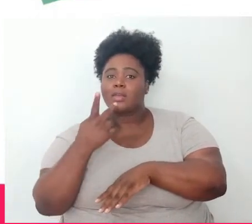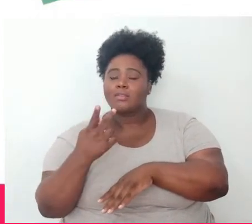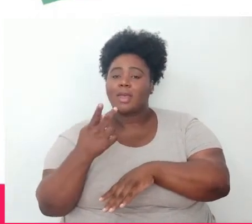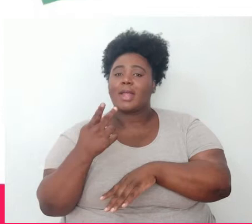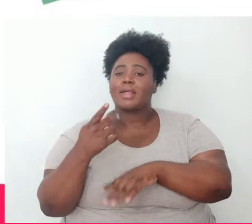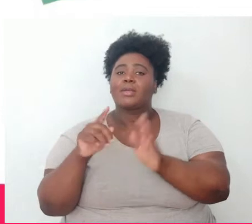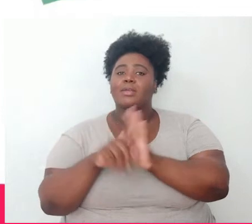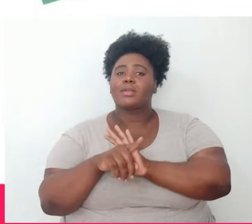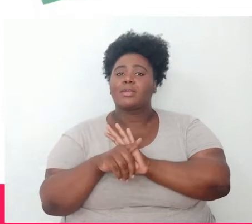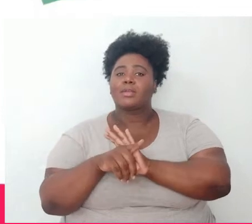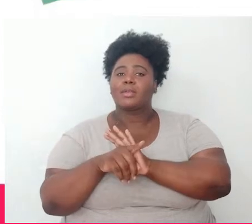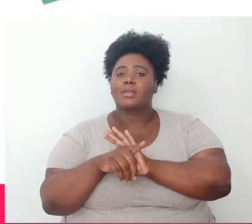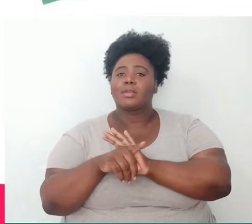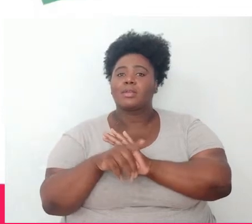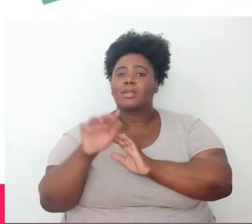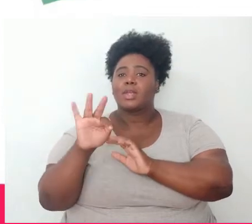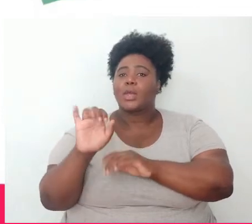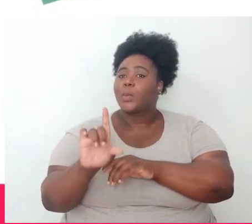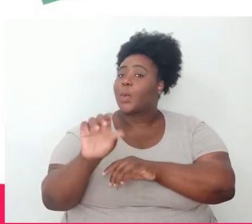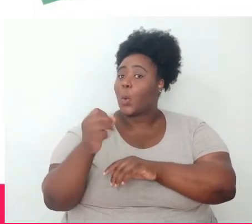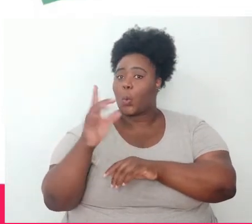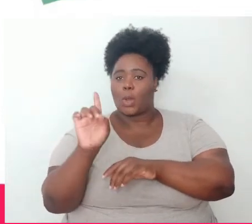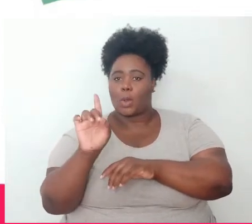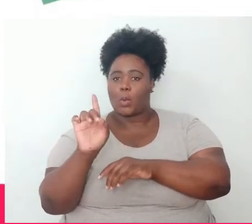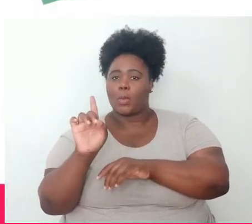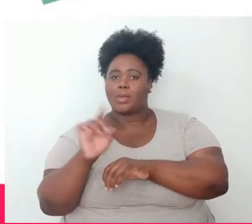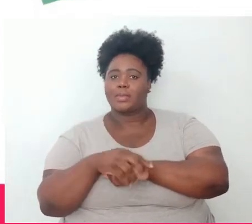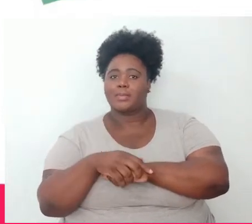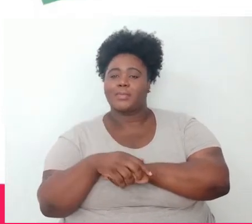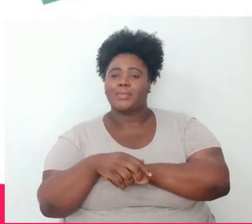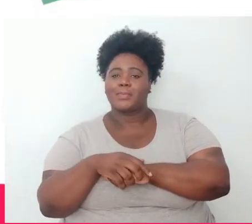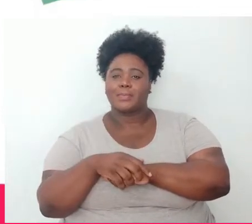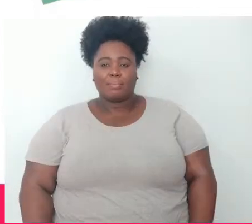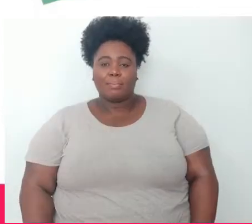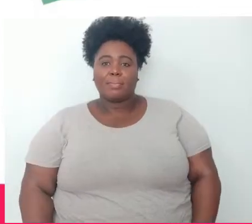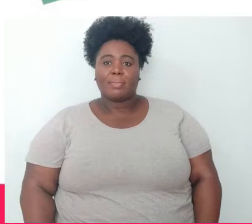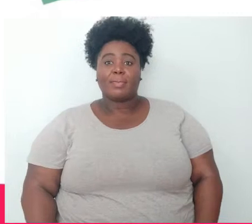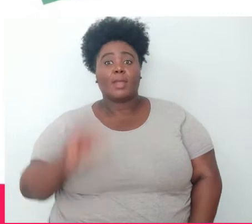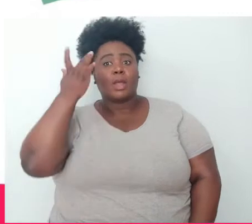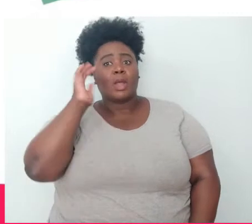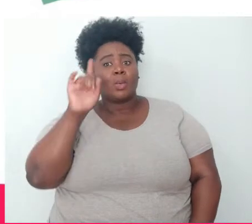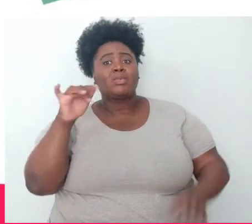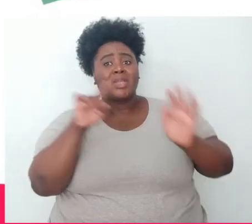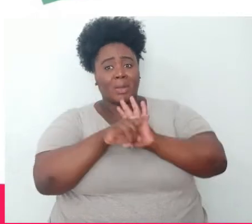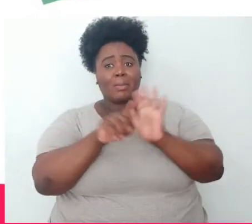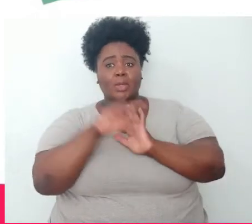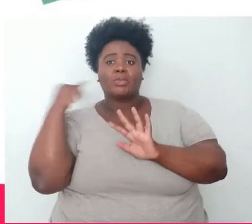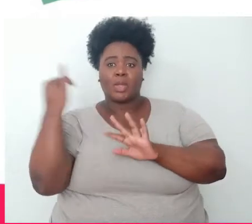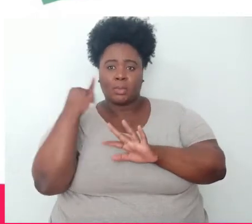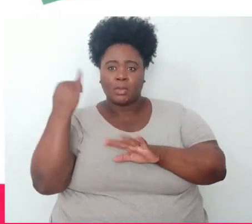do Oswald de Andrade: queer or not queer? That's the Sim. question. Eu acho esse